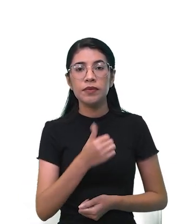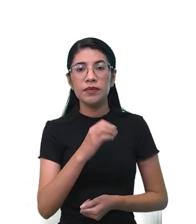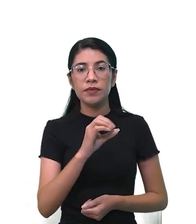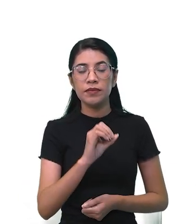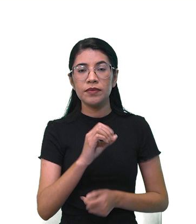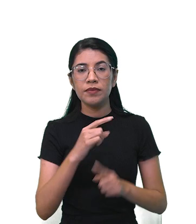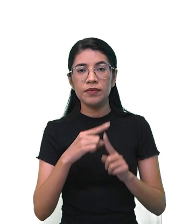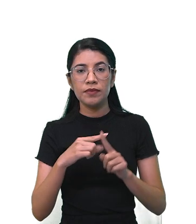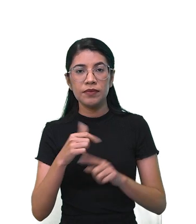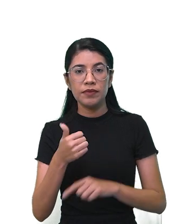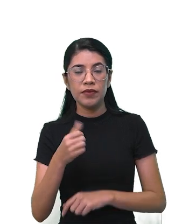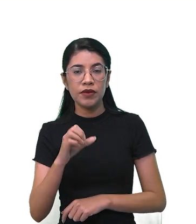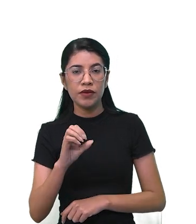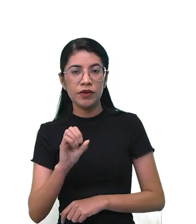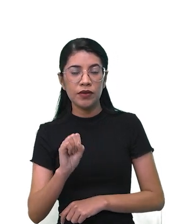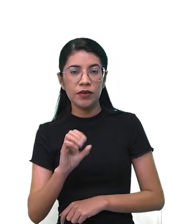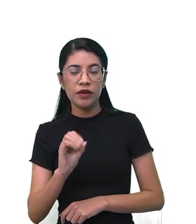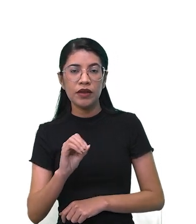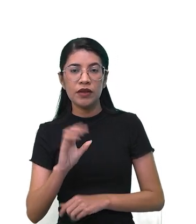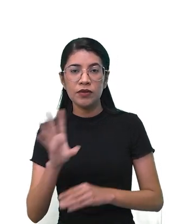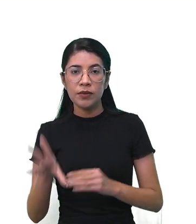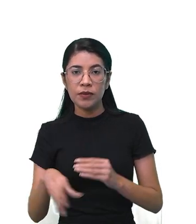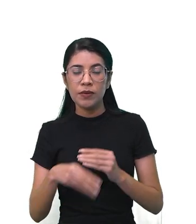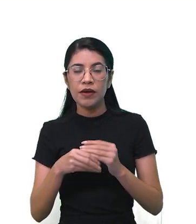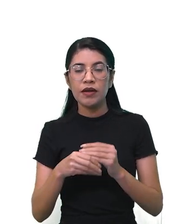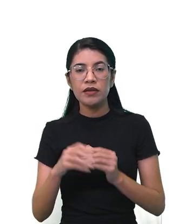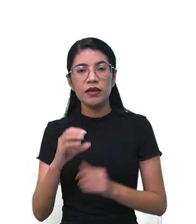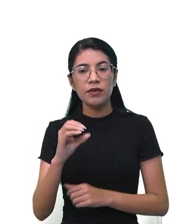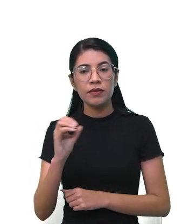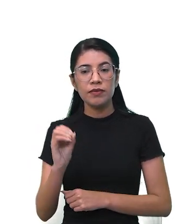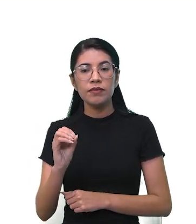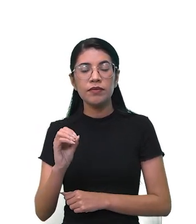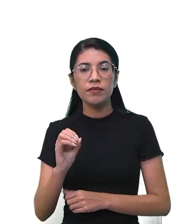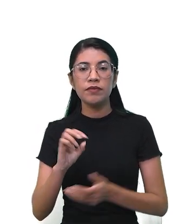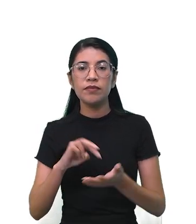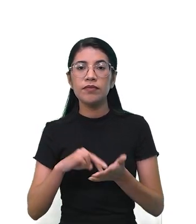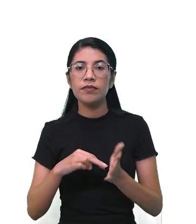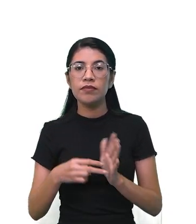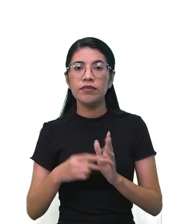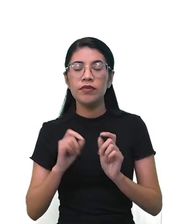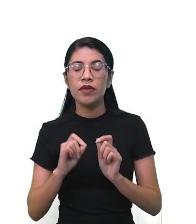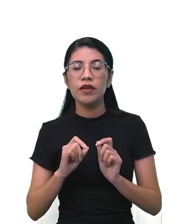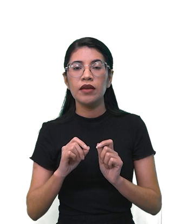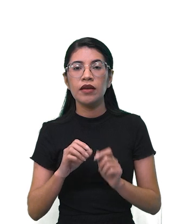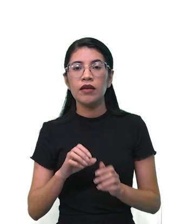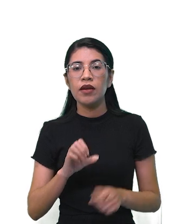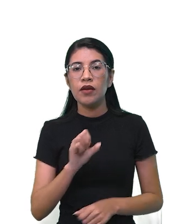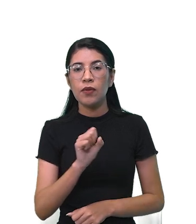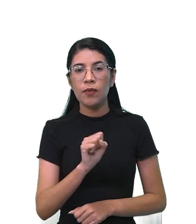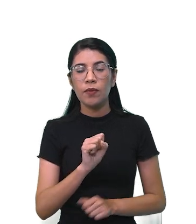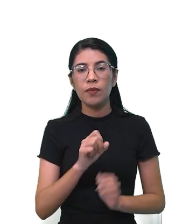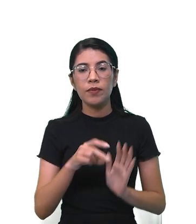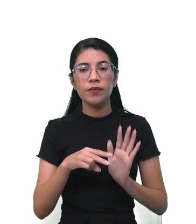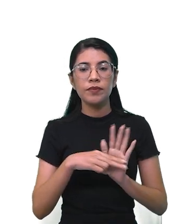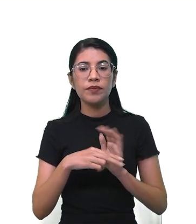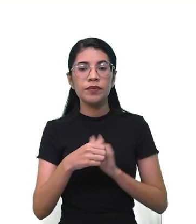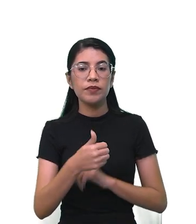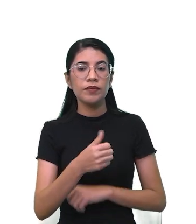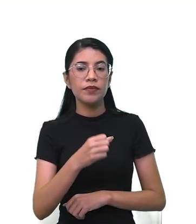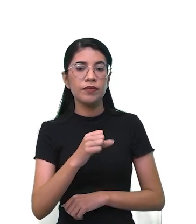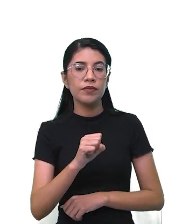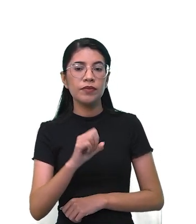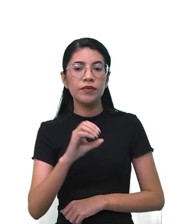nem precisa fazer conta, né? É só acrescentar mais um zerinho. Ou seja, meus amigos, o somatório